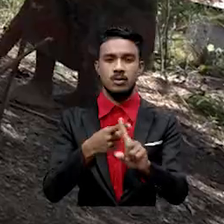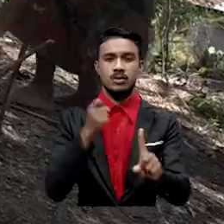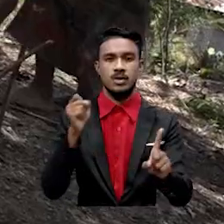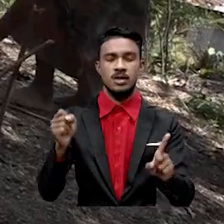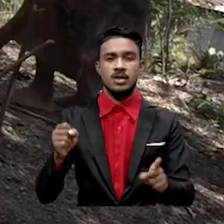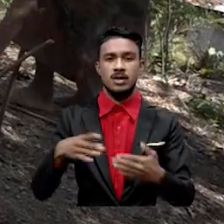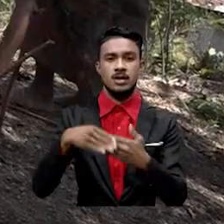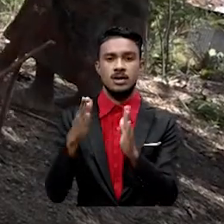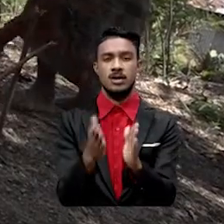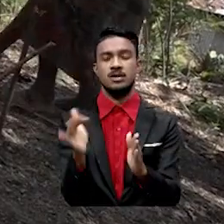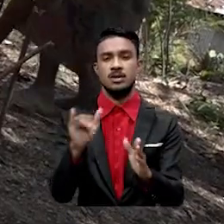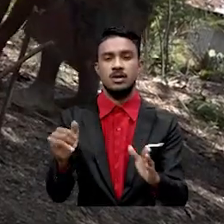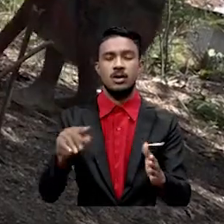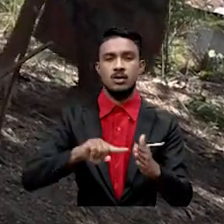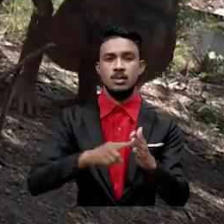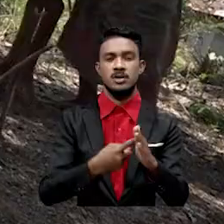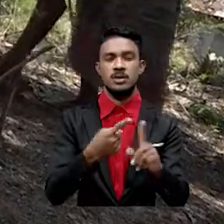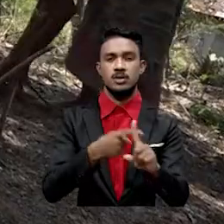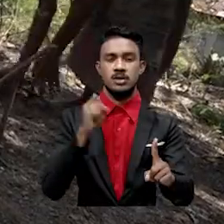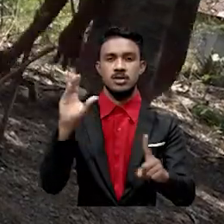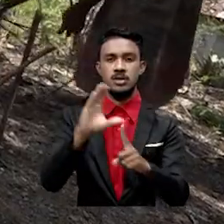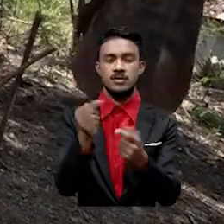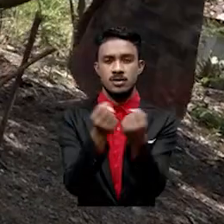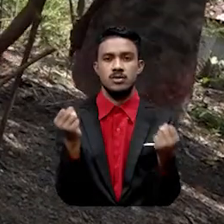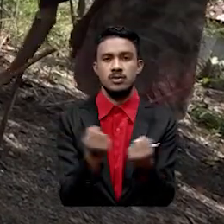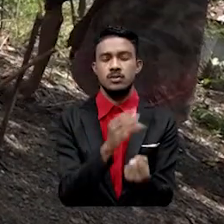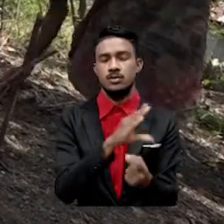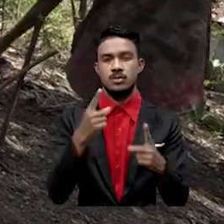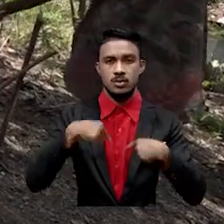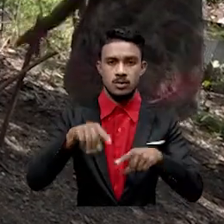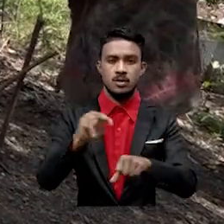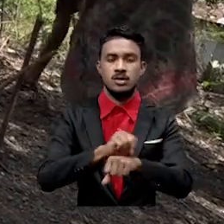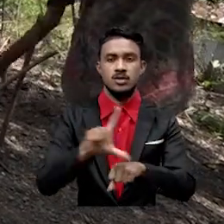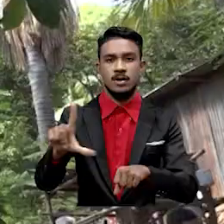insira hahu husi autoridade lokal to o nivel nasional.